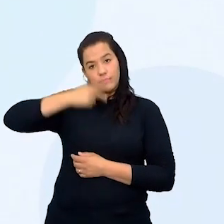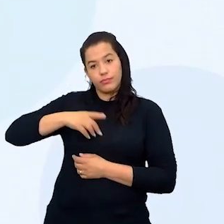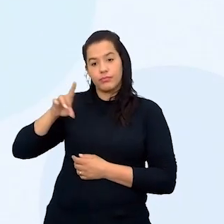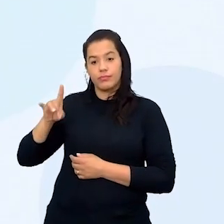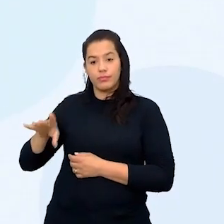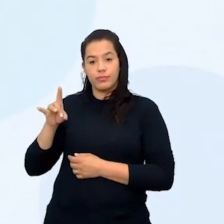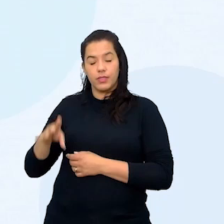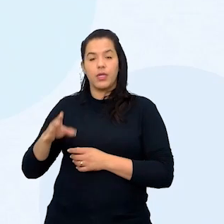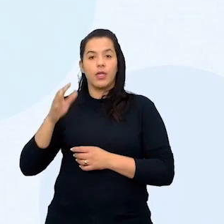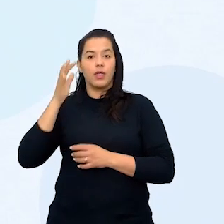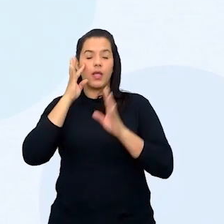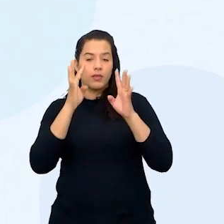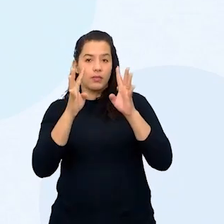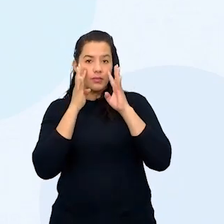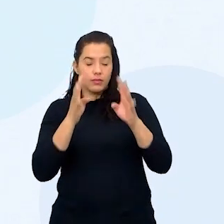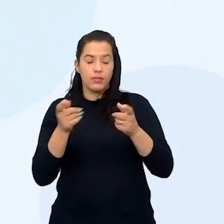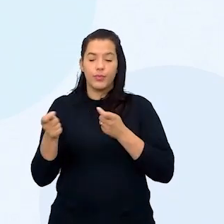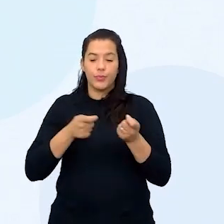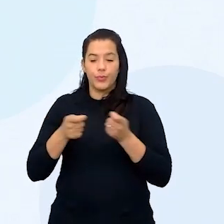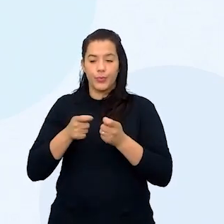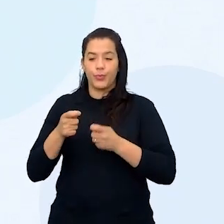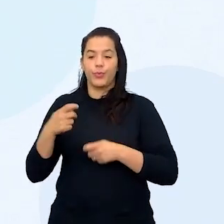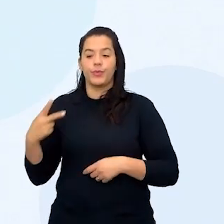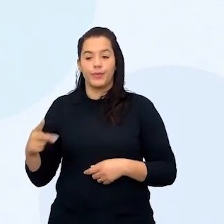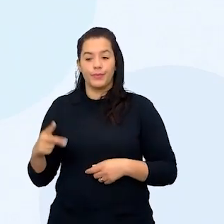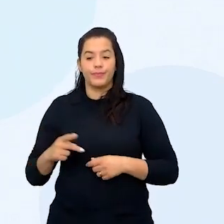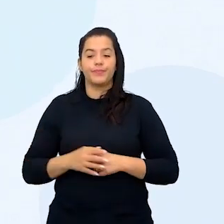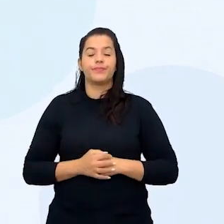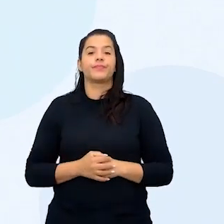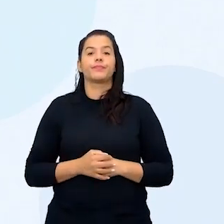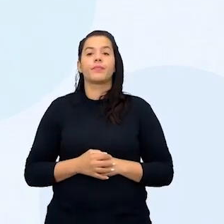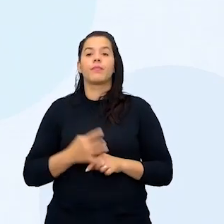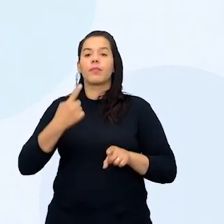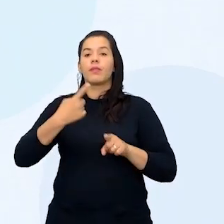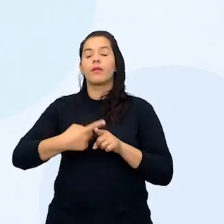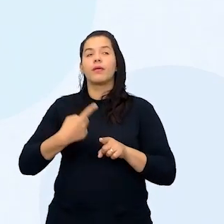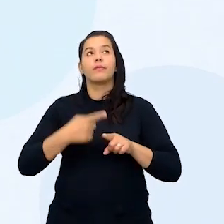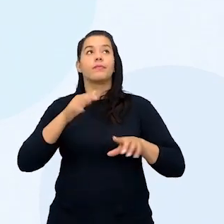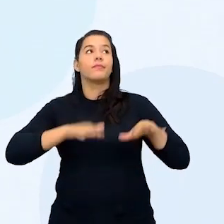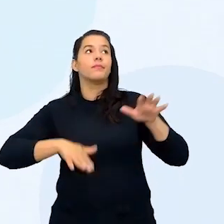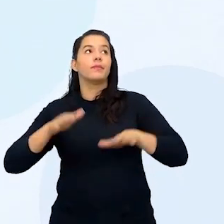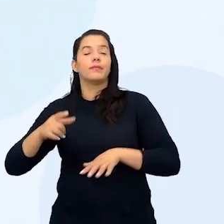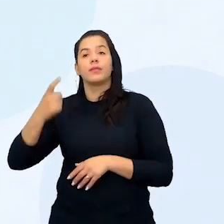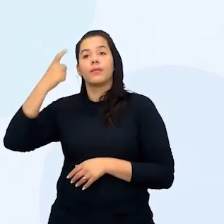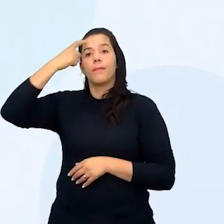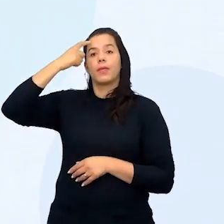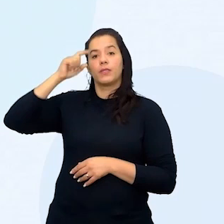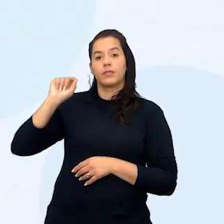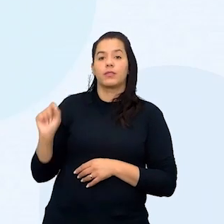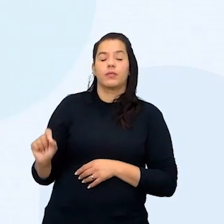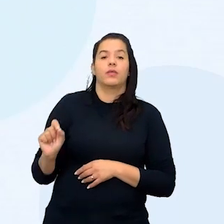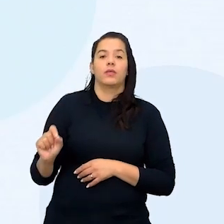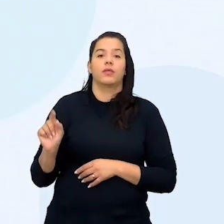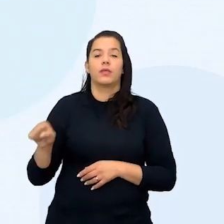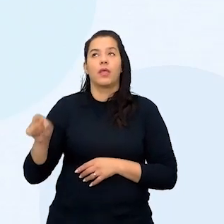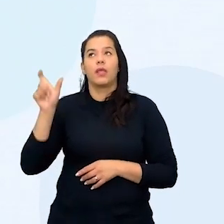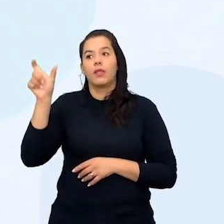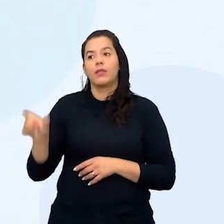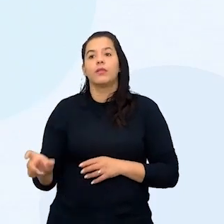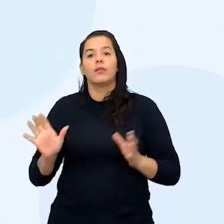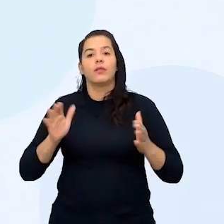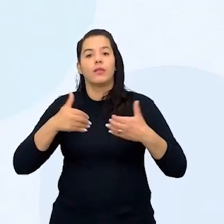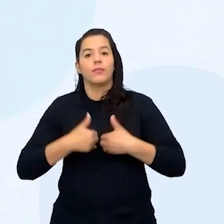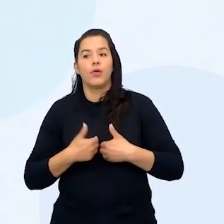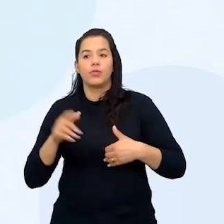o autocontrole desses estudantes, porque muitas vezes a gente acredita que o estudante autista, ele pode